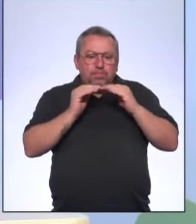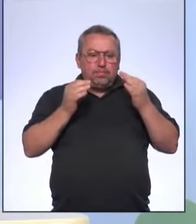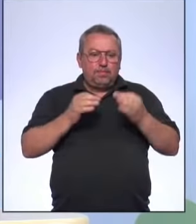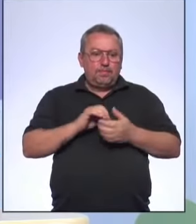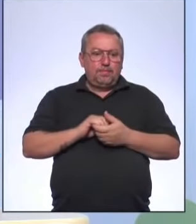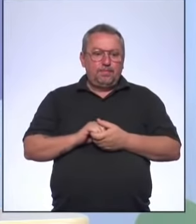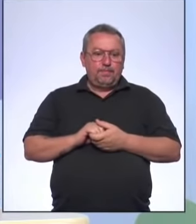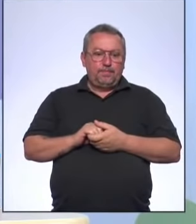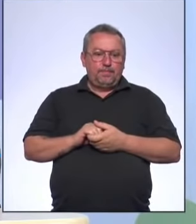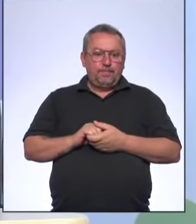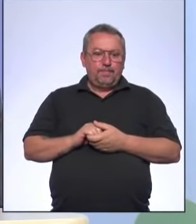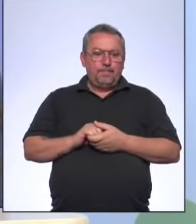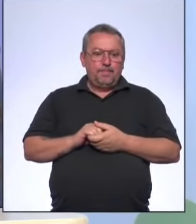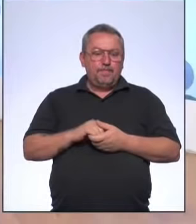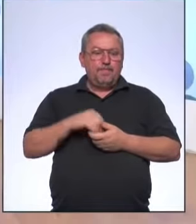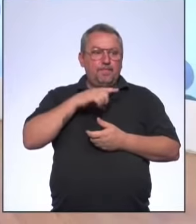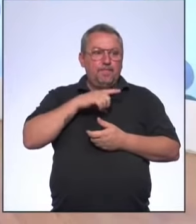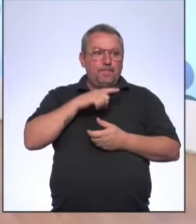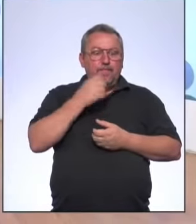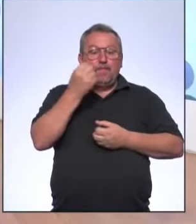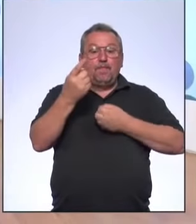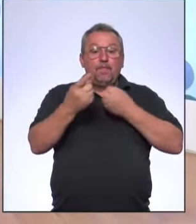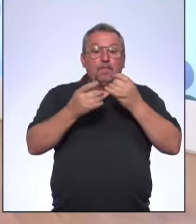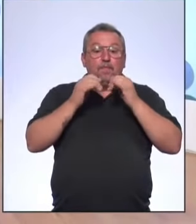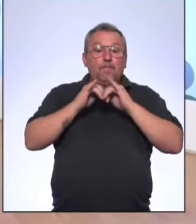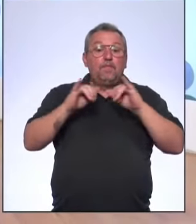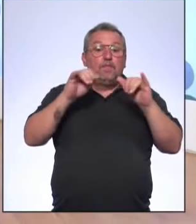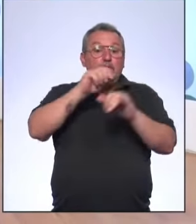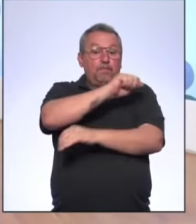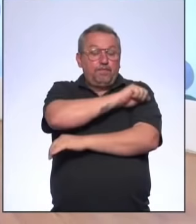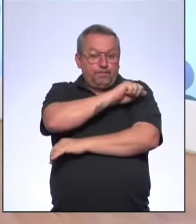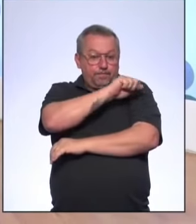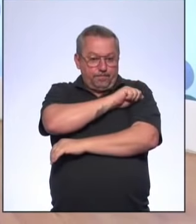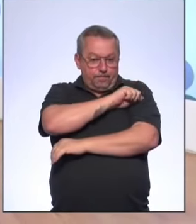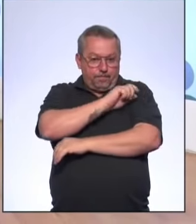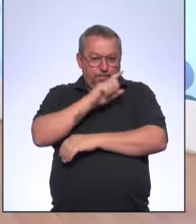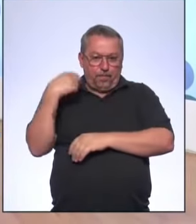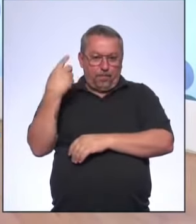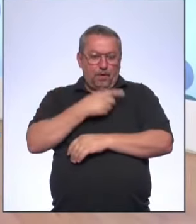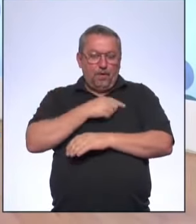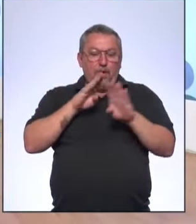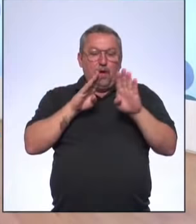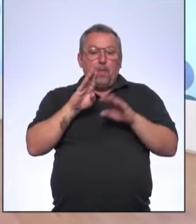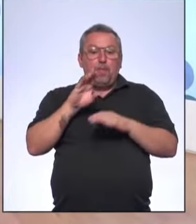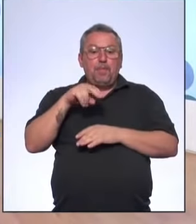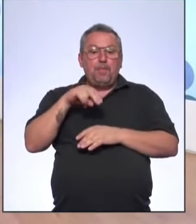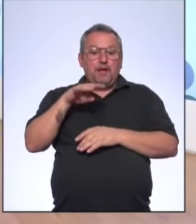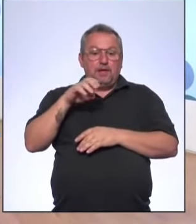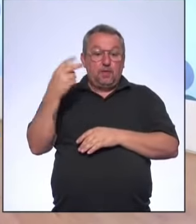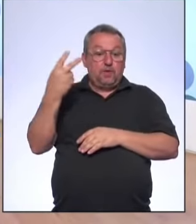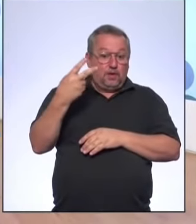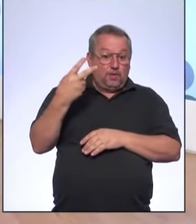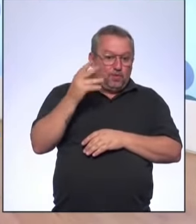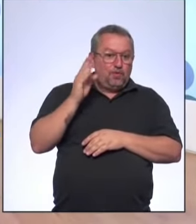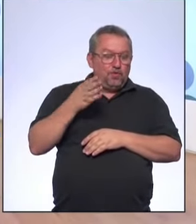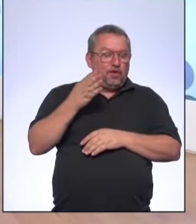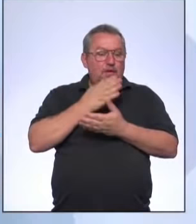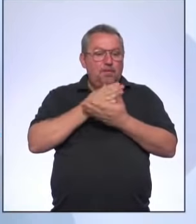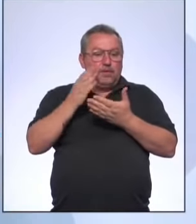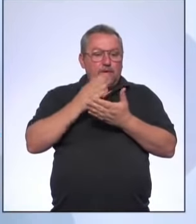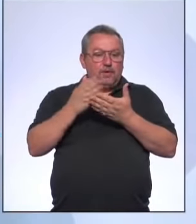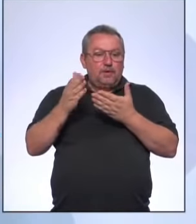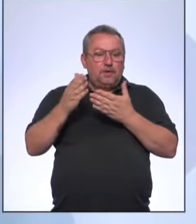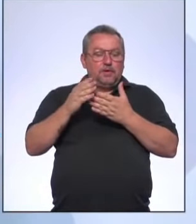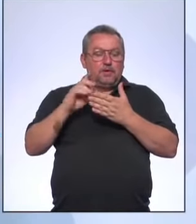certo certo eu tenho alguns recadinhos para os alunos durante o nosso bimestre né nosso segundo bimestre começou